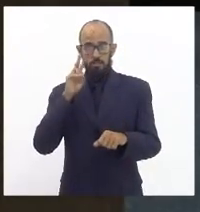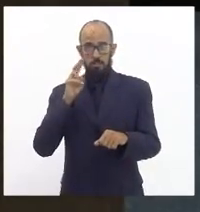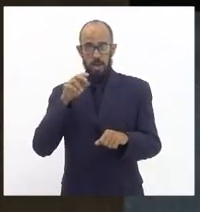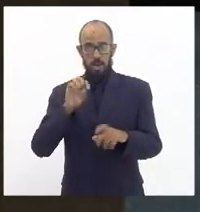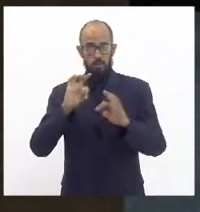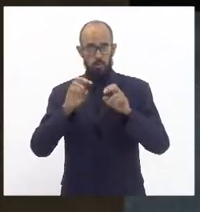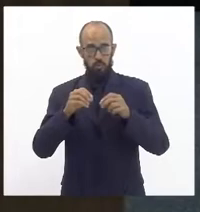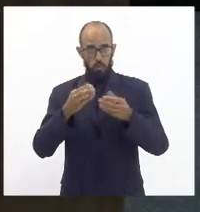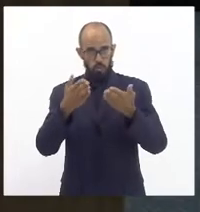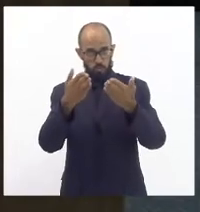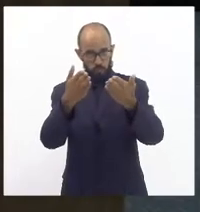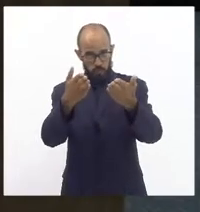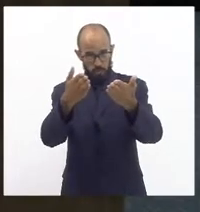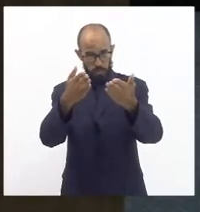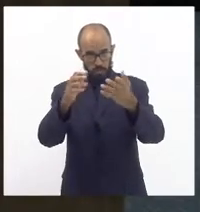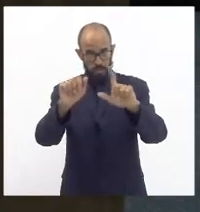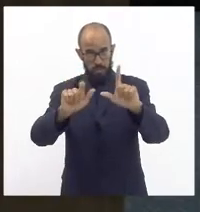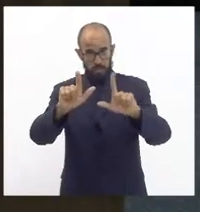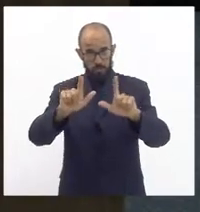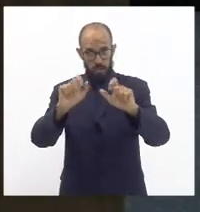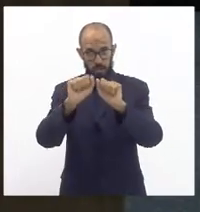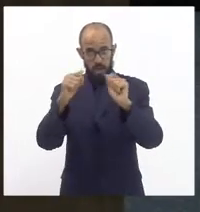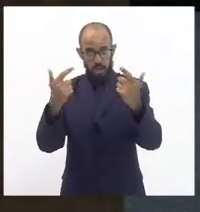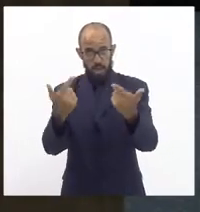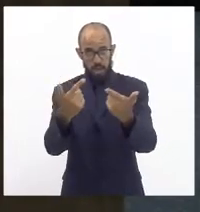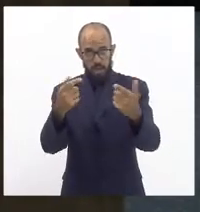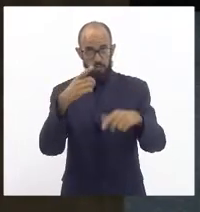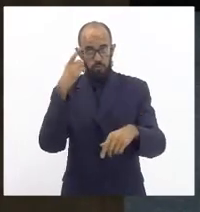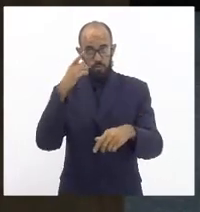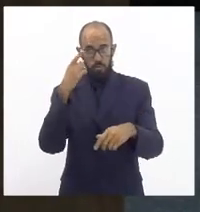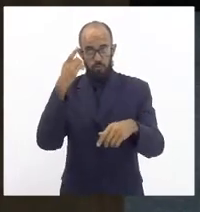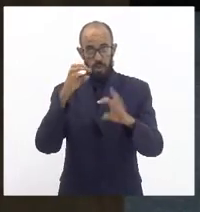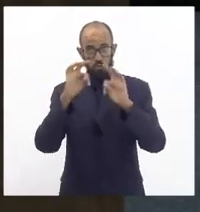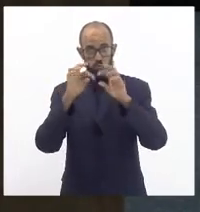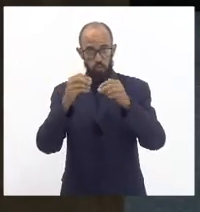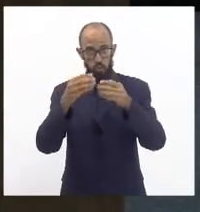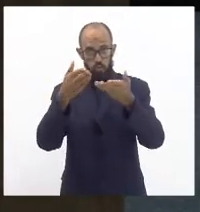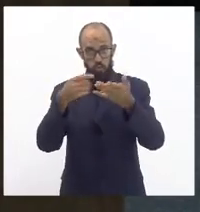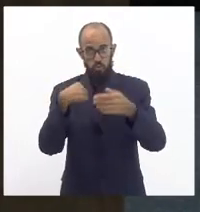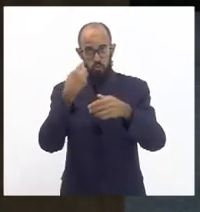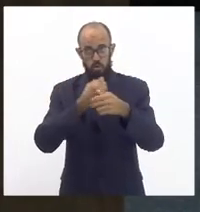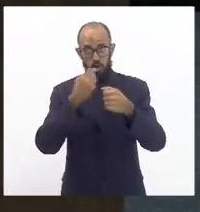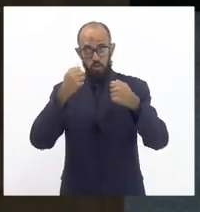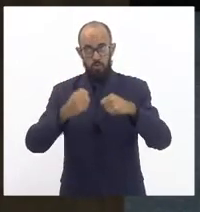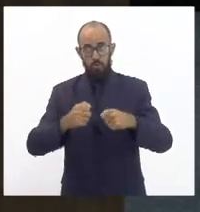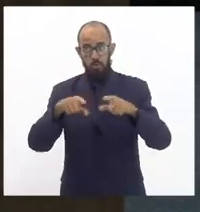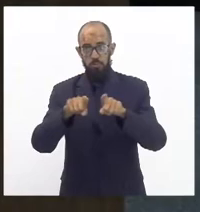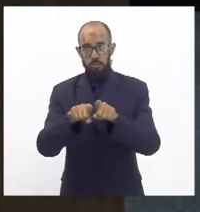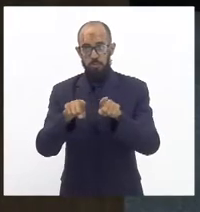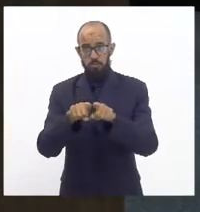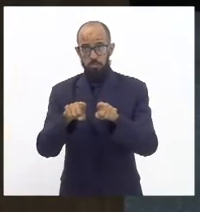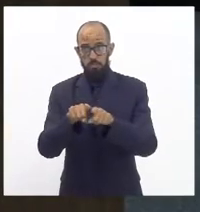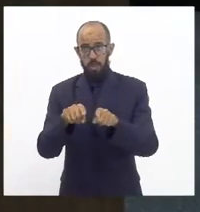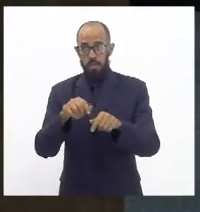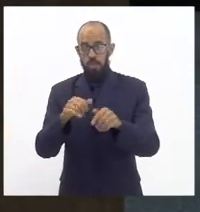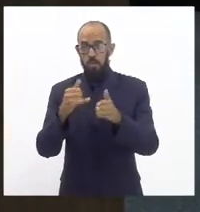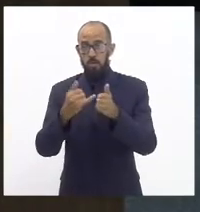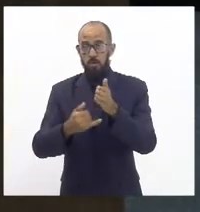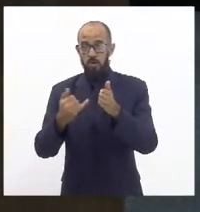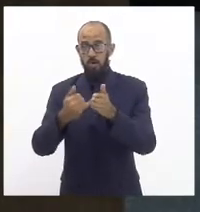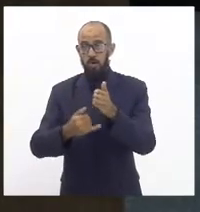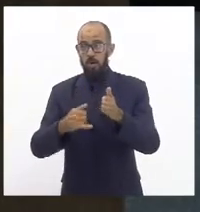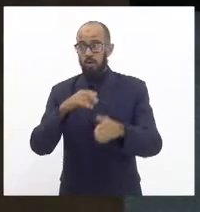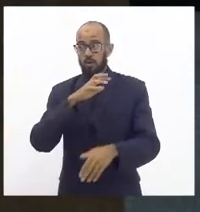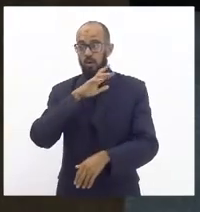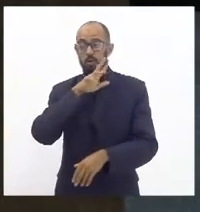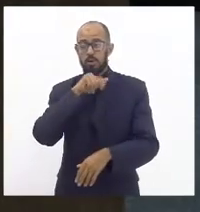alerj pelas redes sociais e os deputados e deputadas aqui presente que nós podemos na parte do Imposto de Renda para o